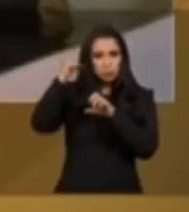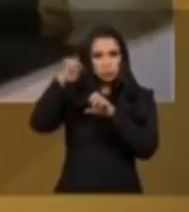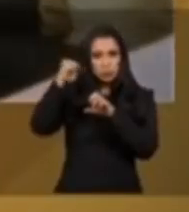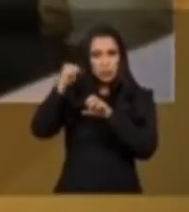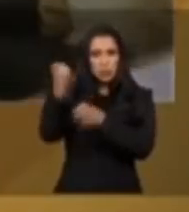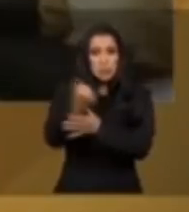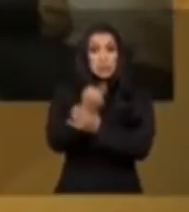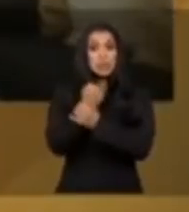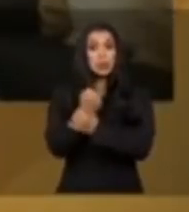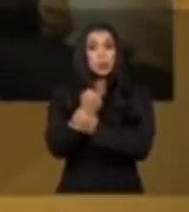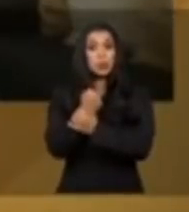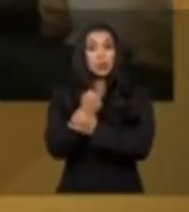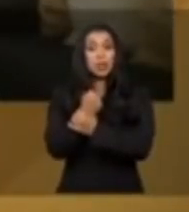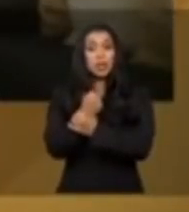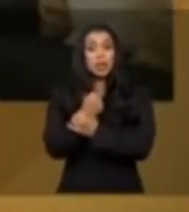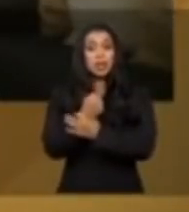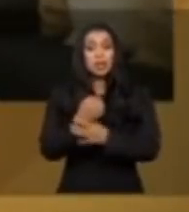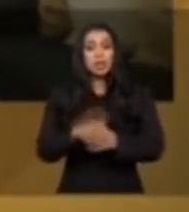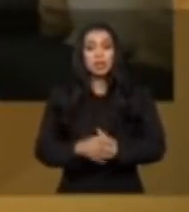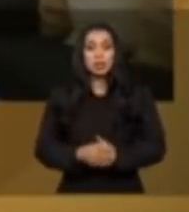pelas câmeras de segurança do condomínio,